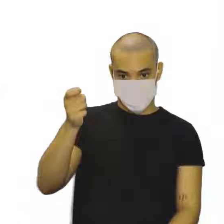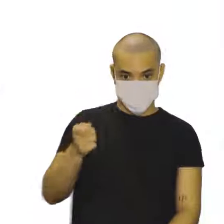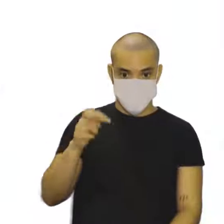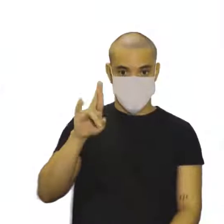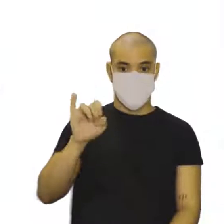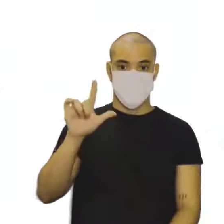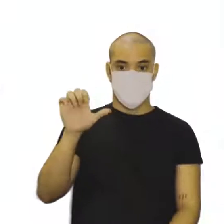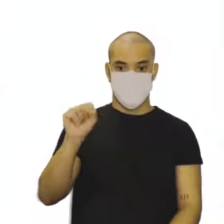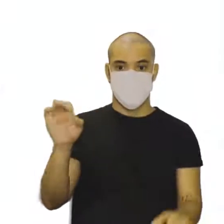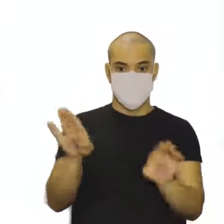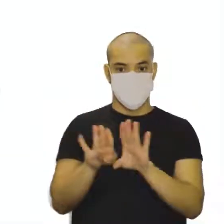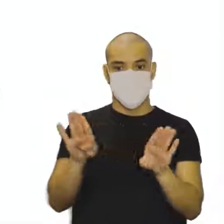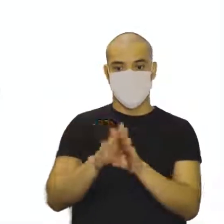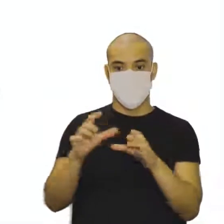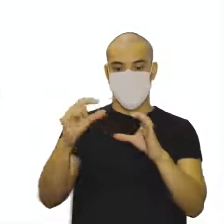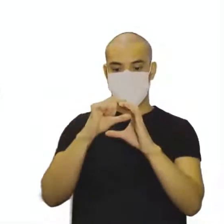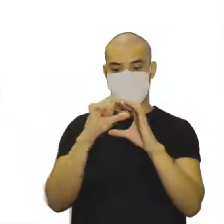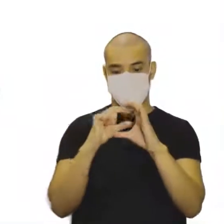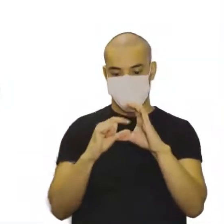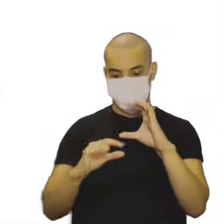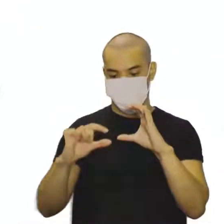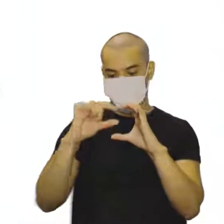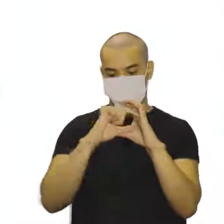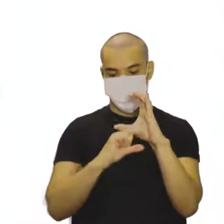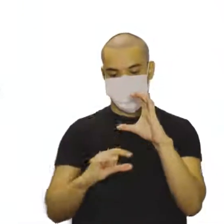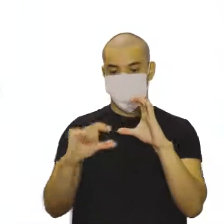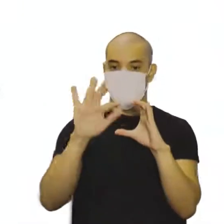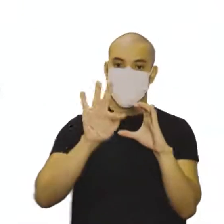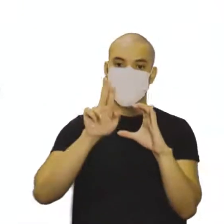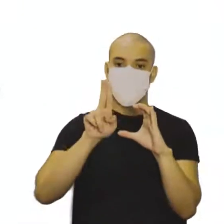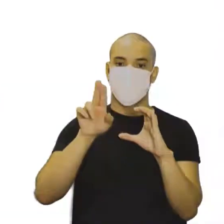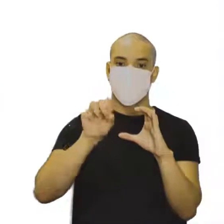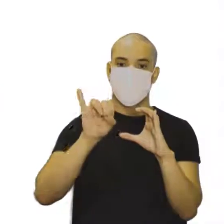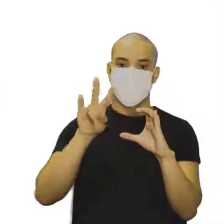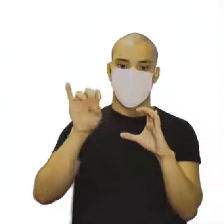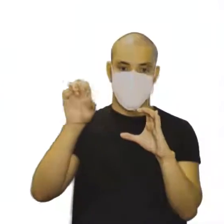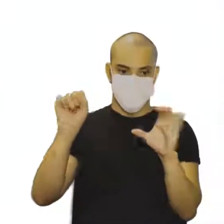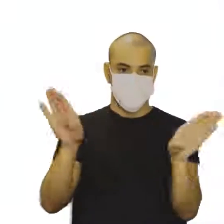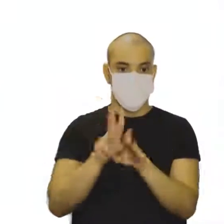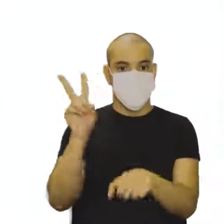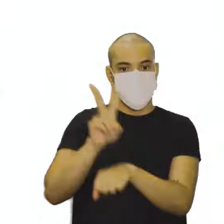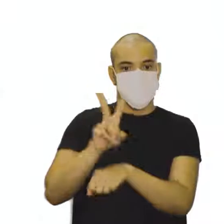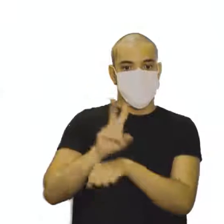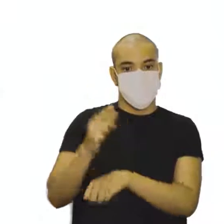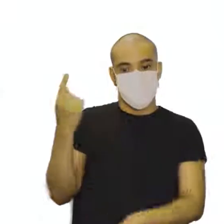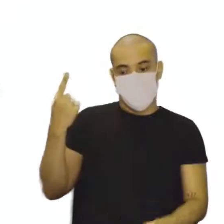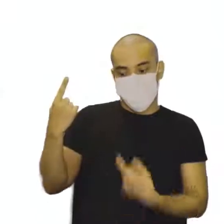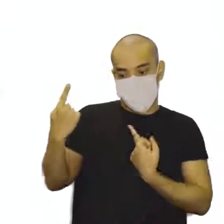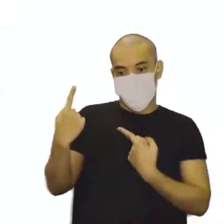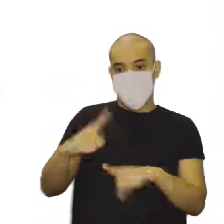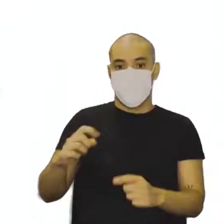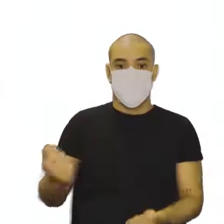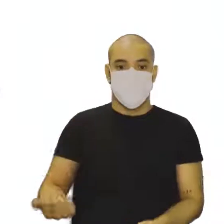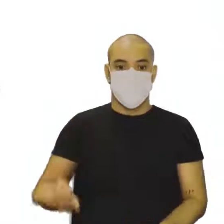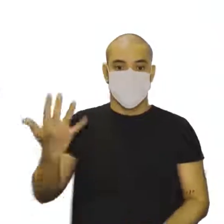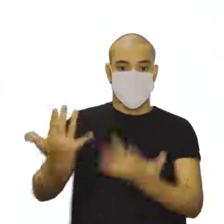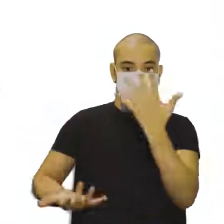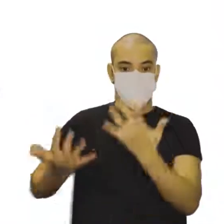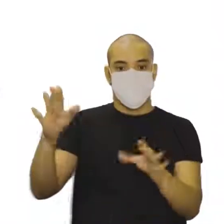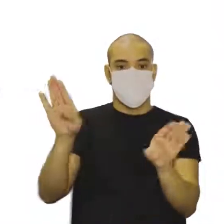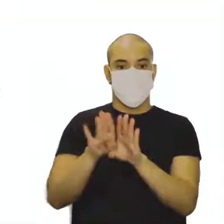e fusíveis, tá? Proteção contra incêndio e também contra